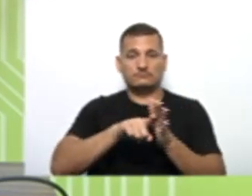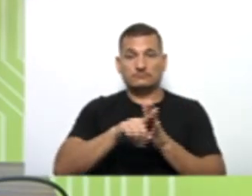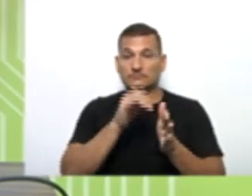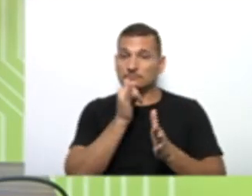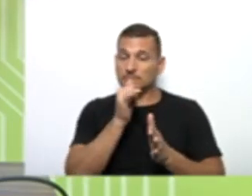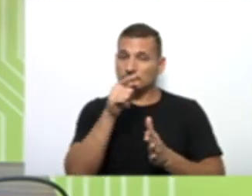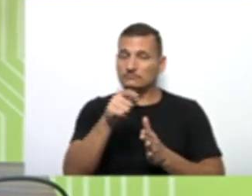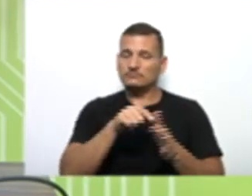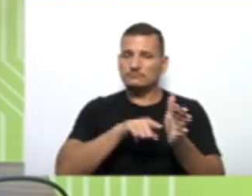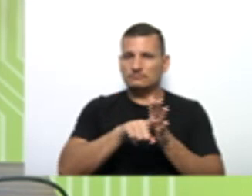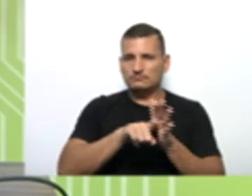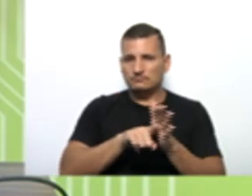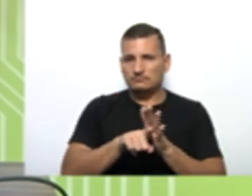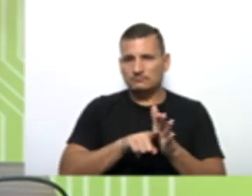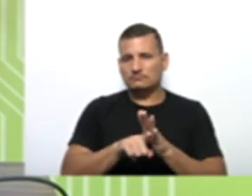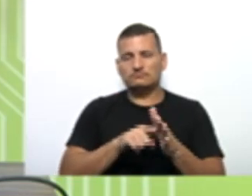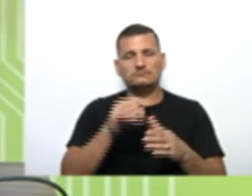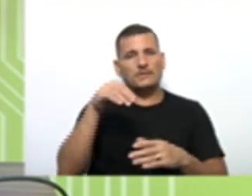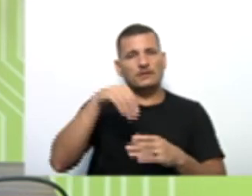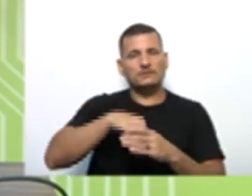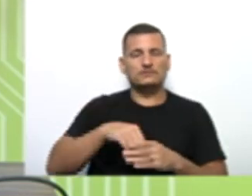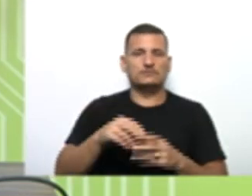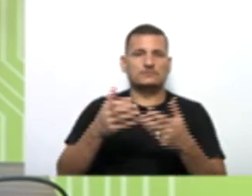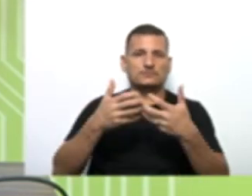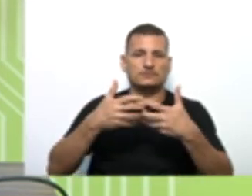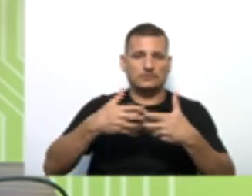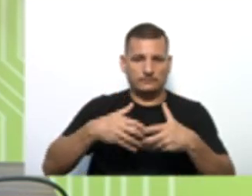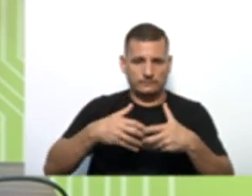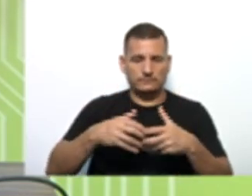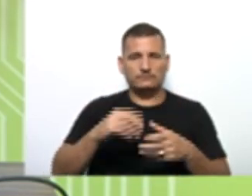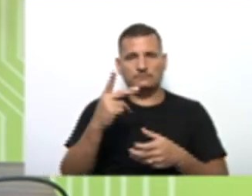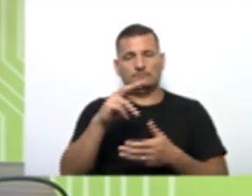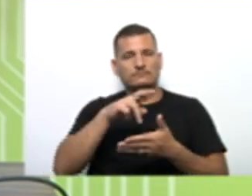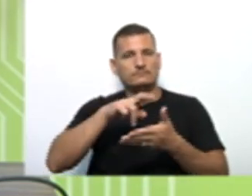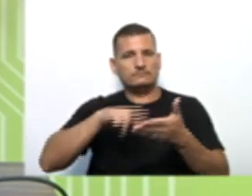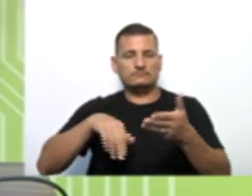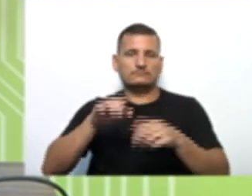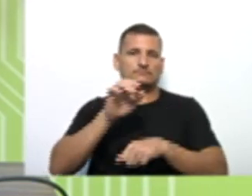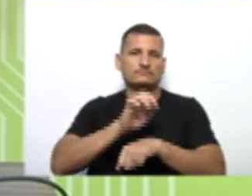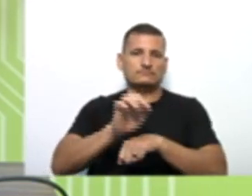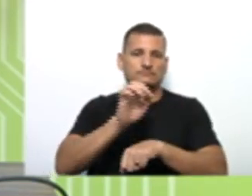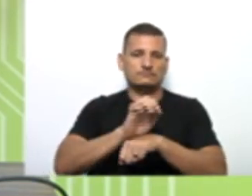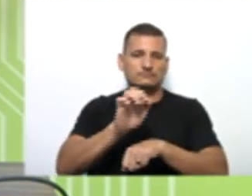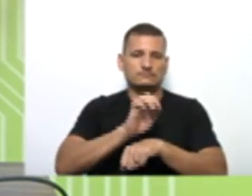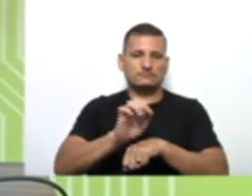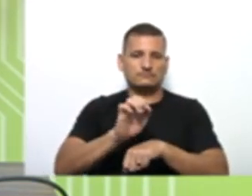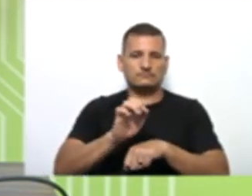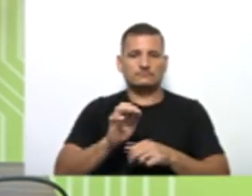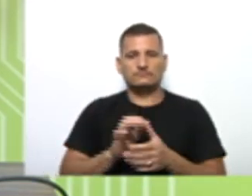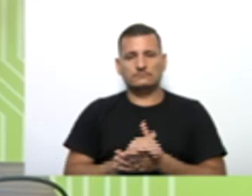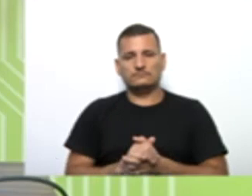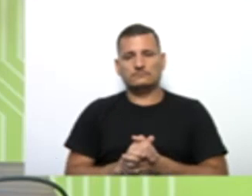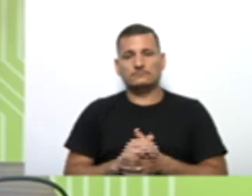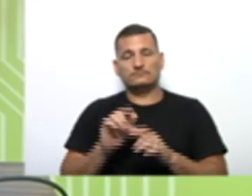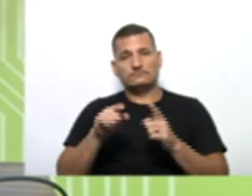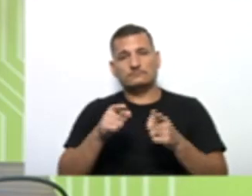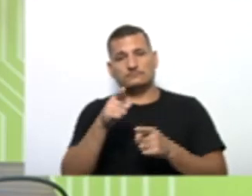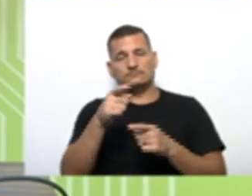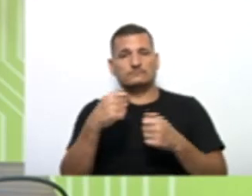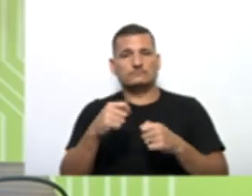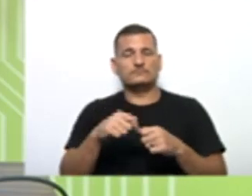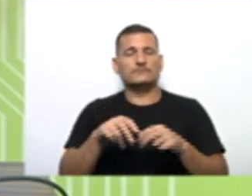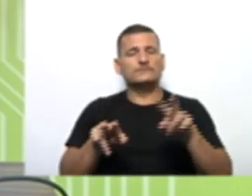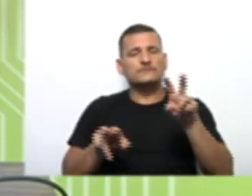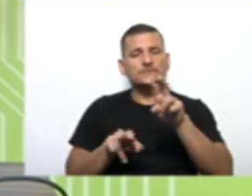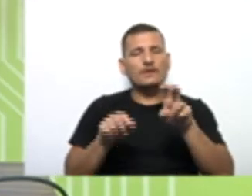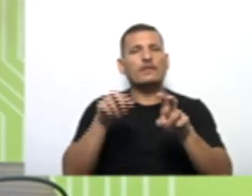for pesquisar alguma coisa aqui no Instituto, no seu relatório de estágio. Então, mas você tem que citar a